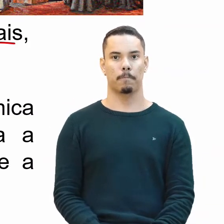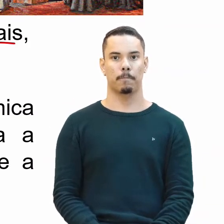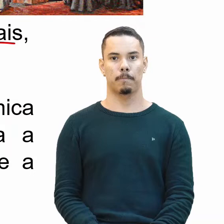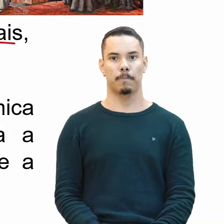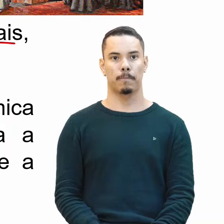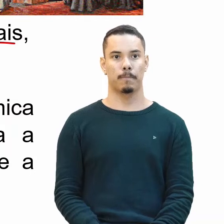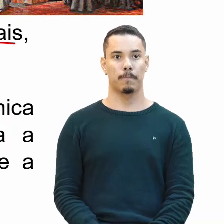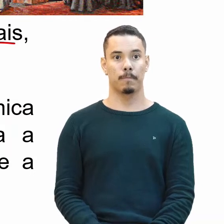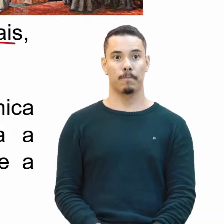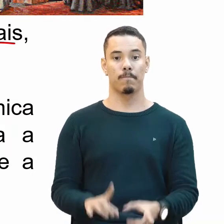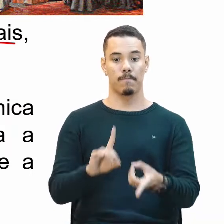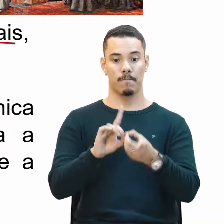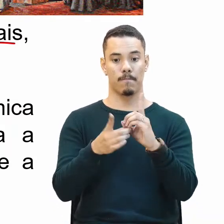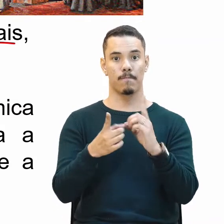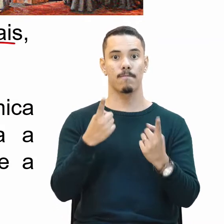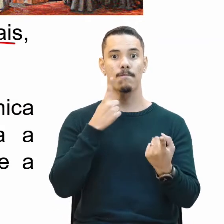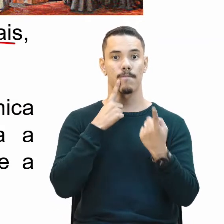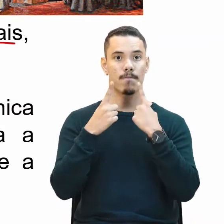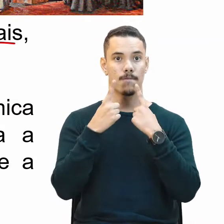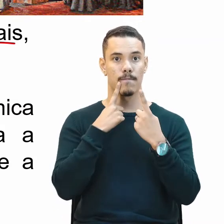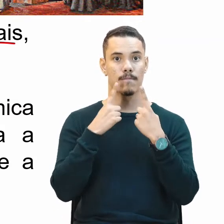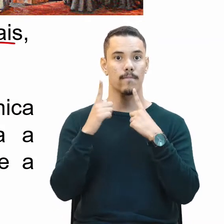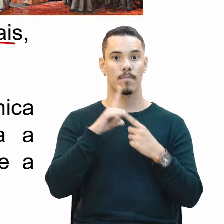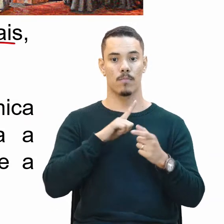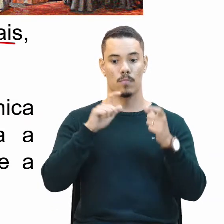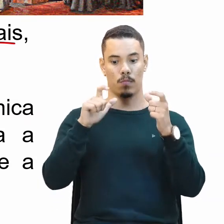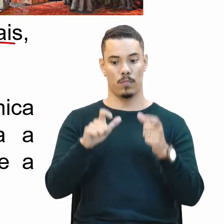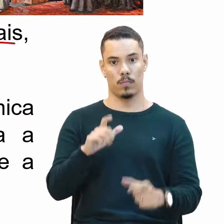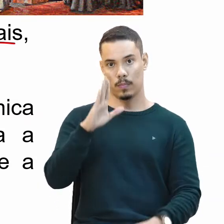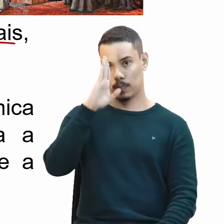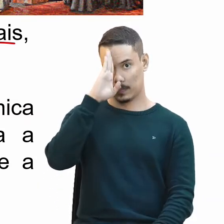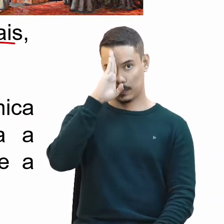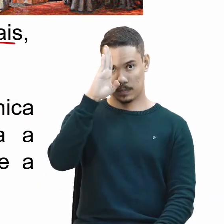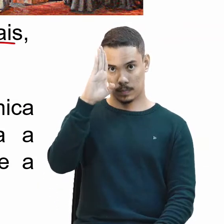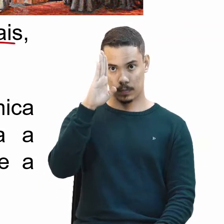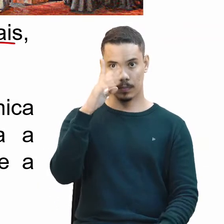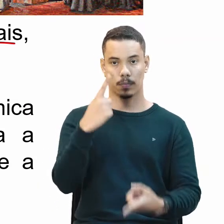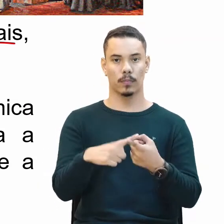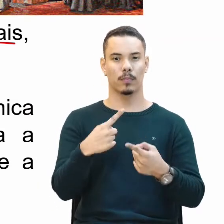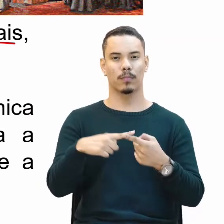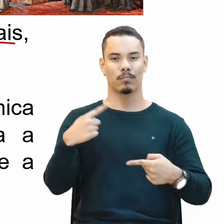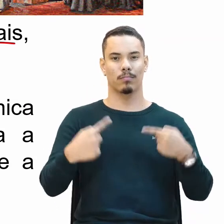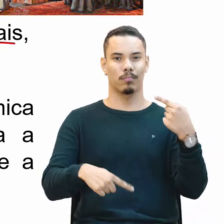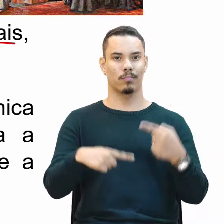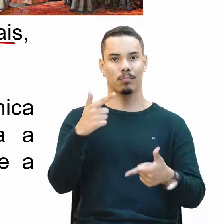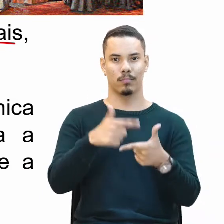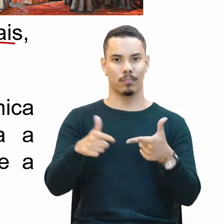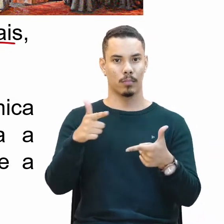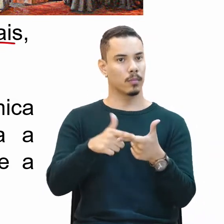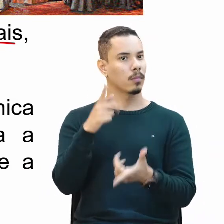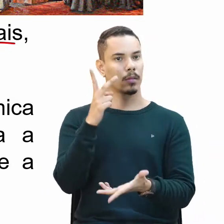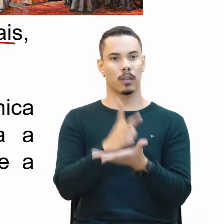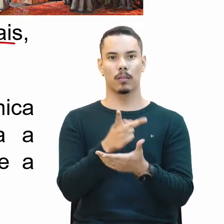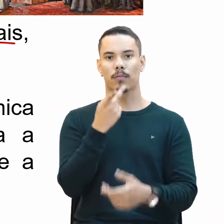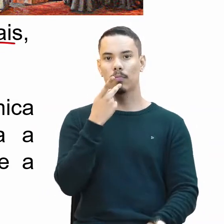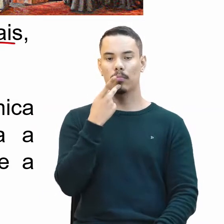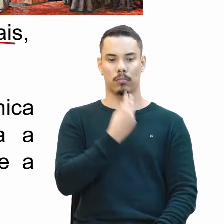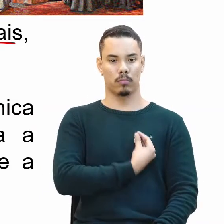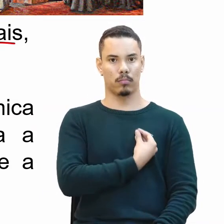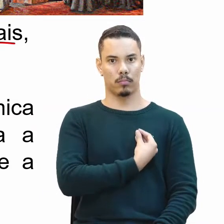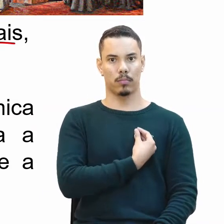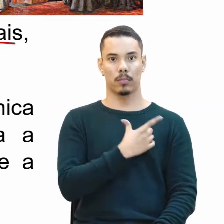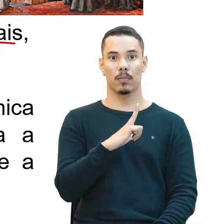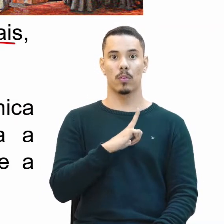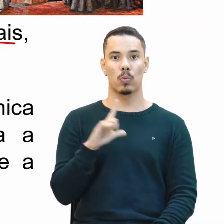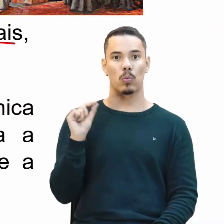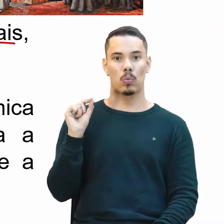dialética ocupava o lugar central, pois a polêmica questão que sempre se fazia presente era